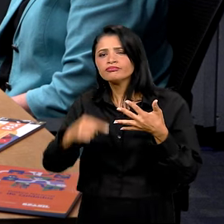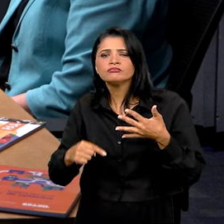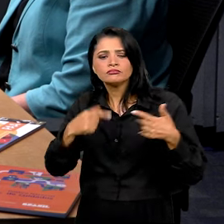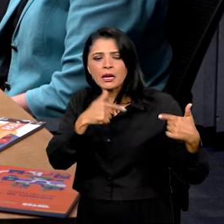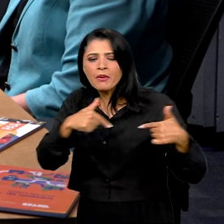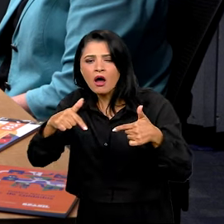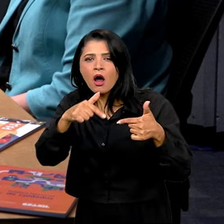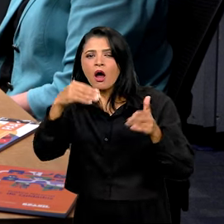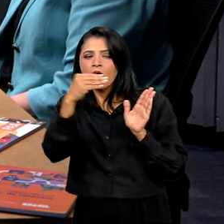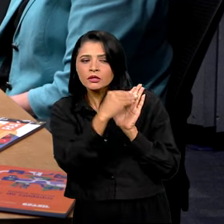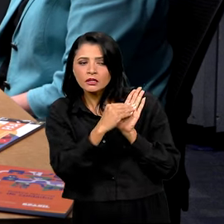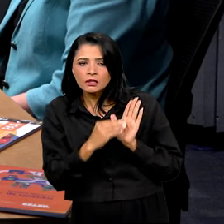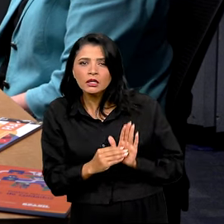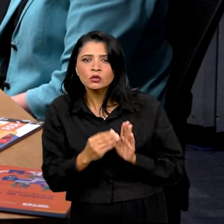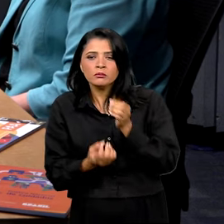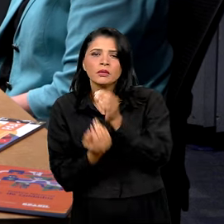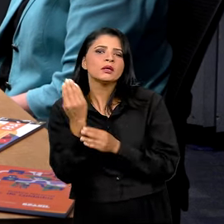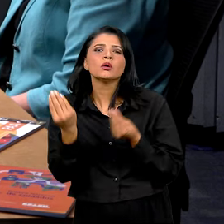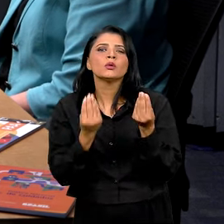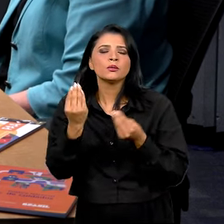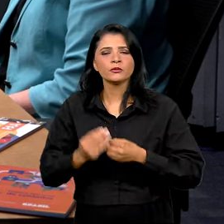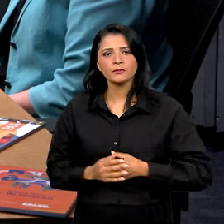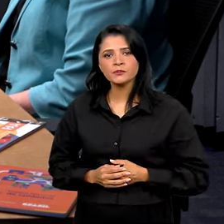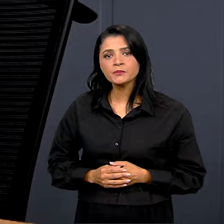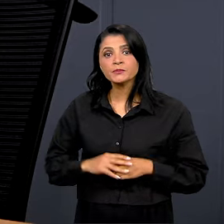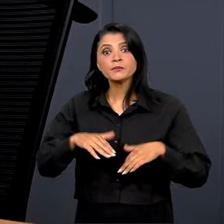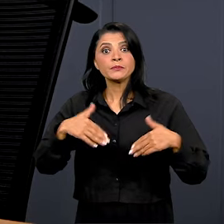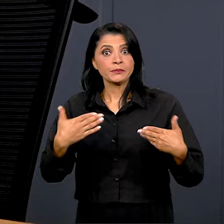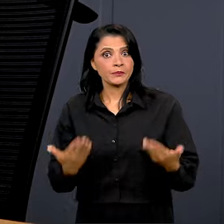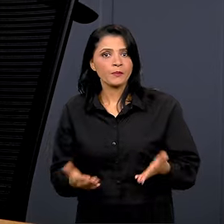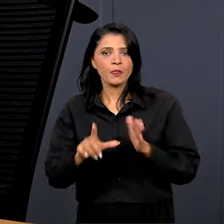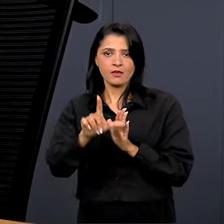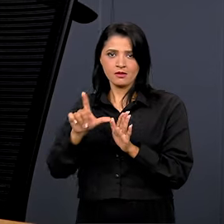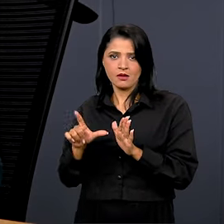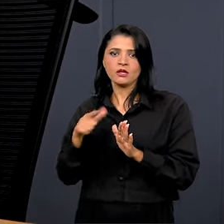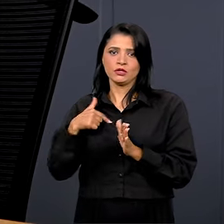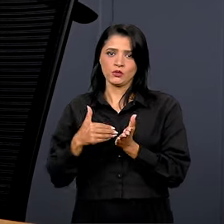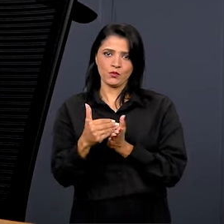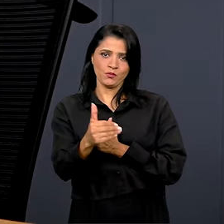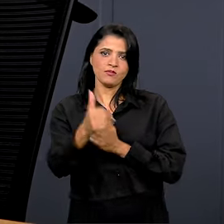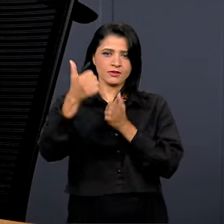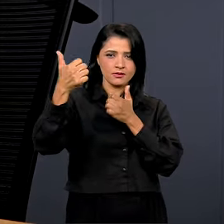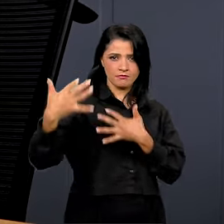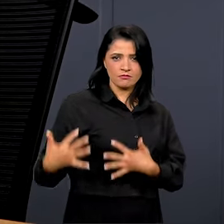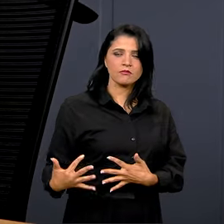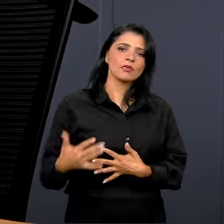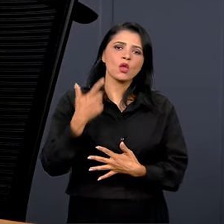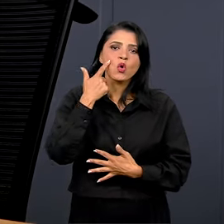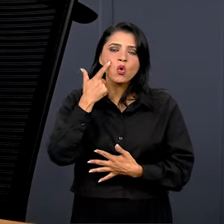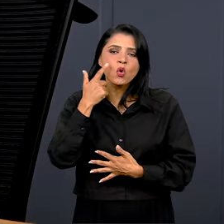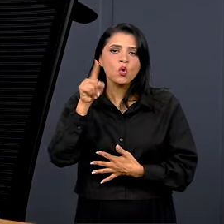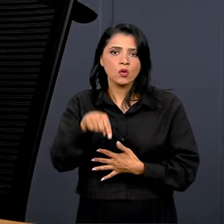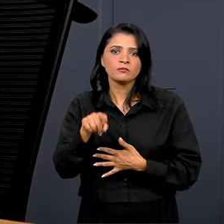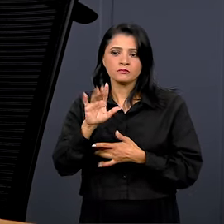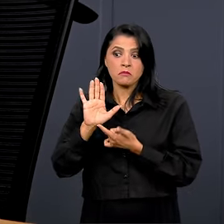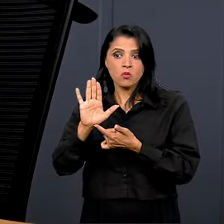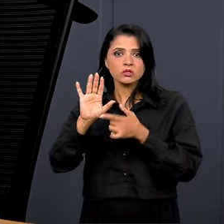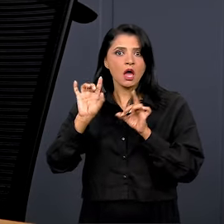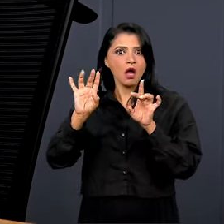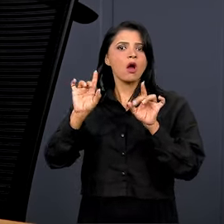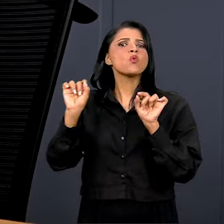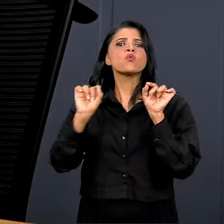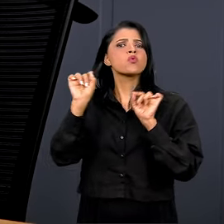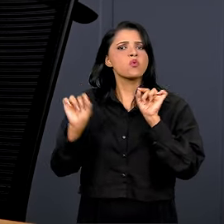ações que estão sendo previstas paraa elaboração dele então só antes de entrar nisso exatamente eu acho que só